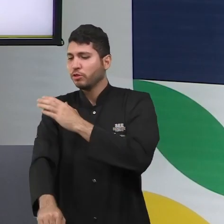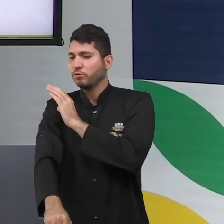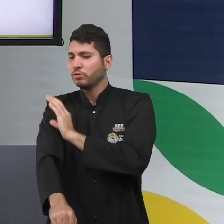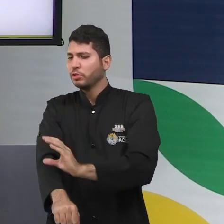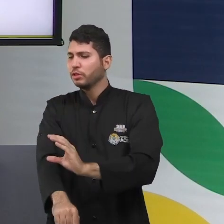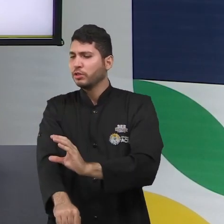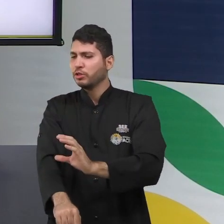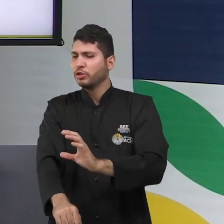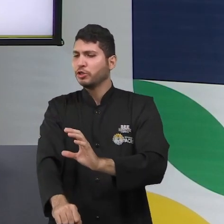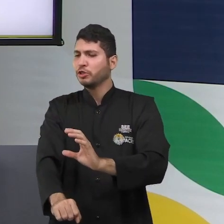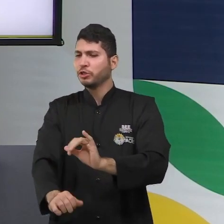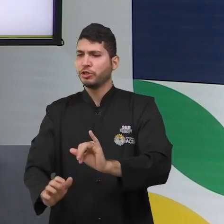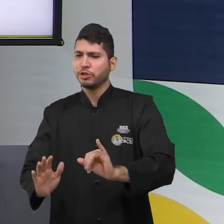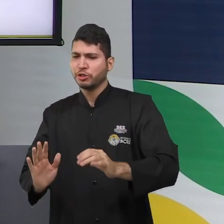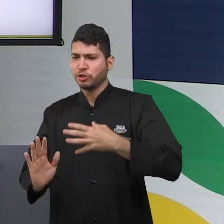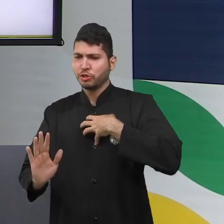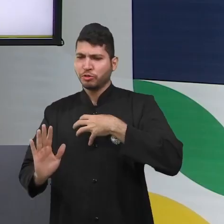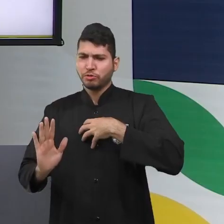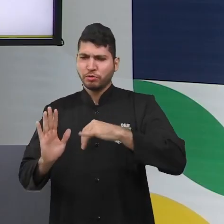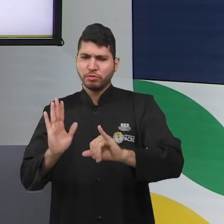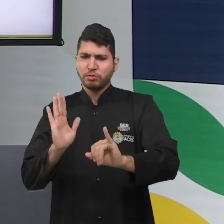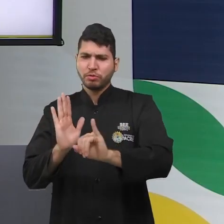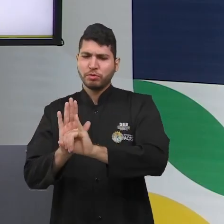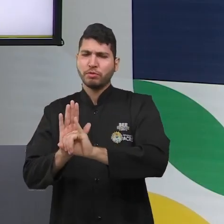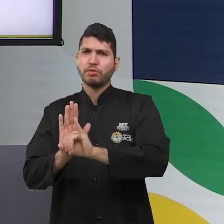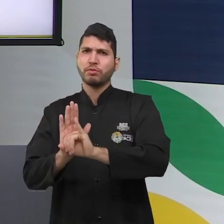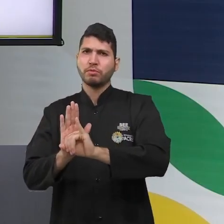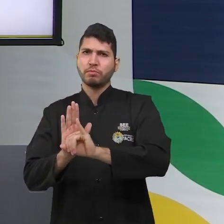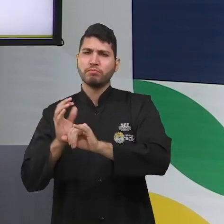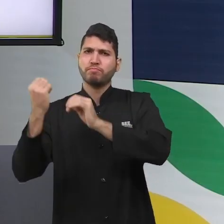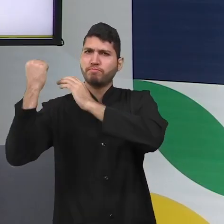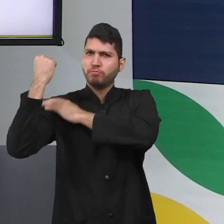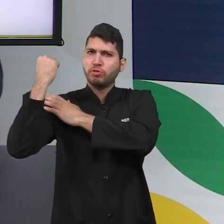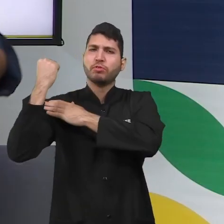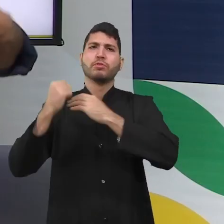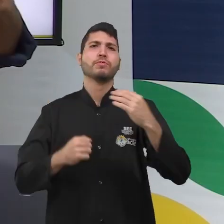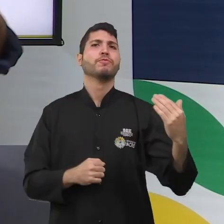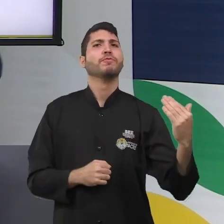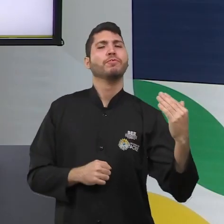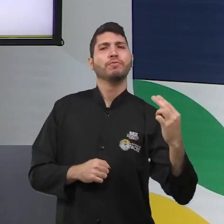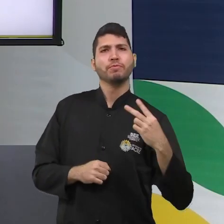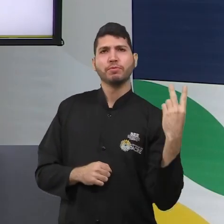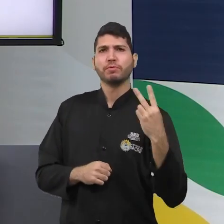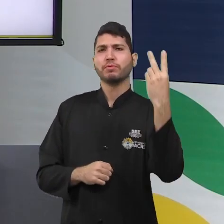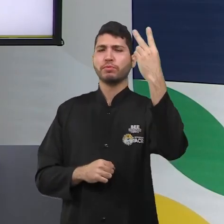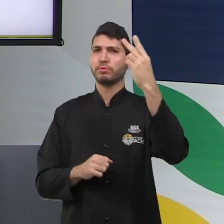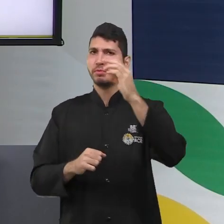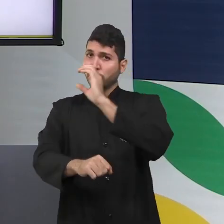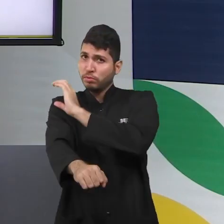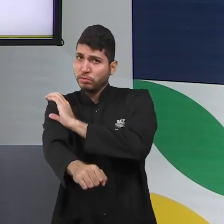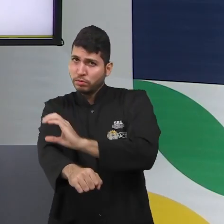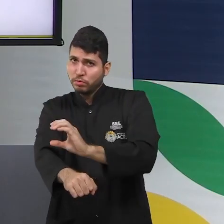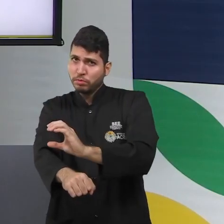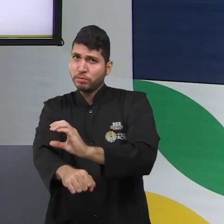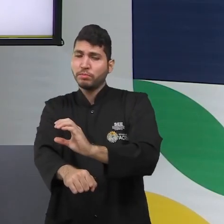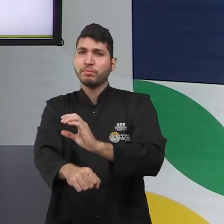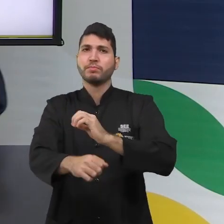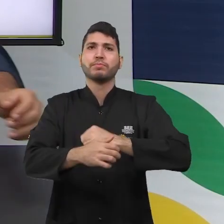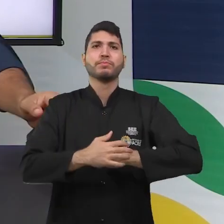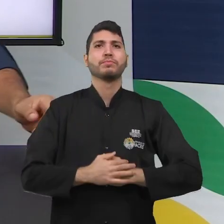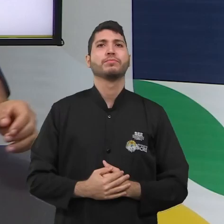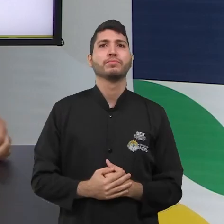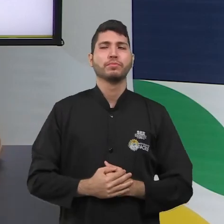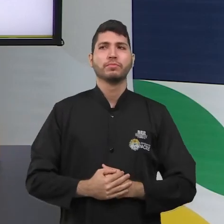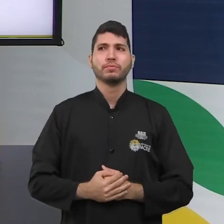de identidade, de empoderamento, né, de valorização da sua cultura, do seu saber de fato, tá